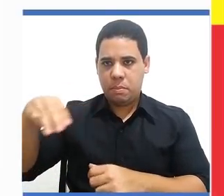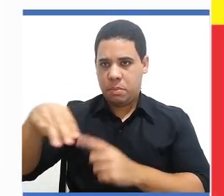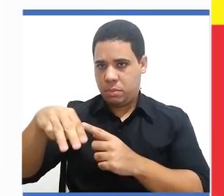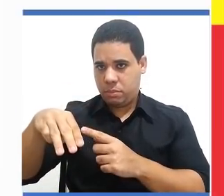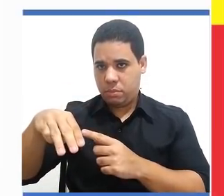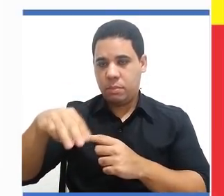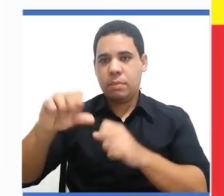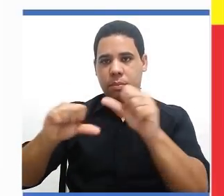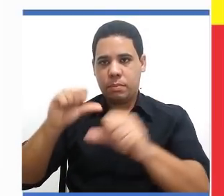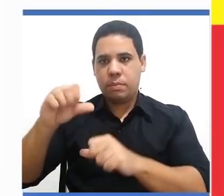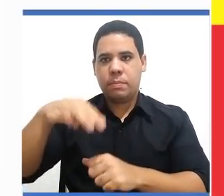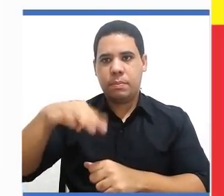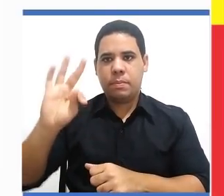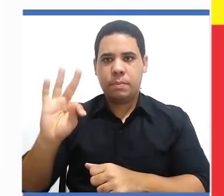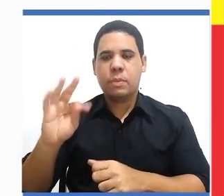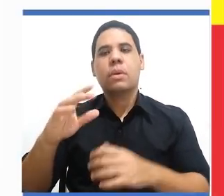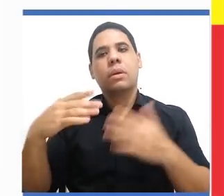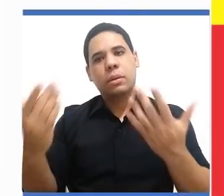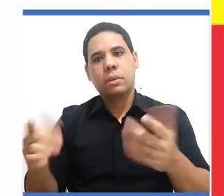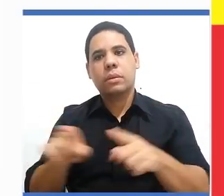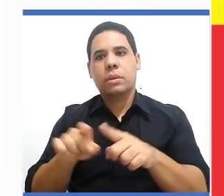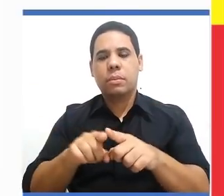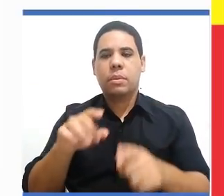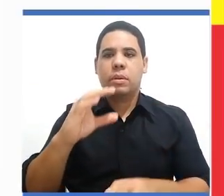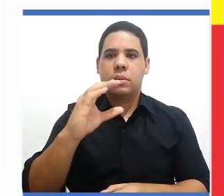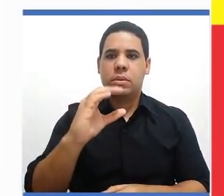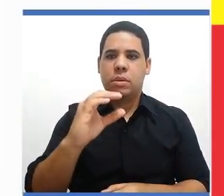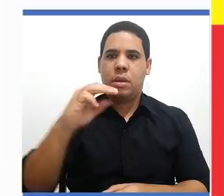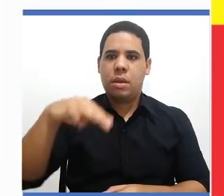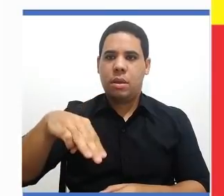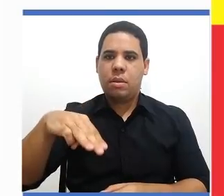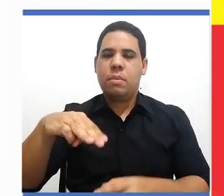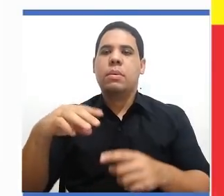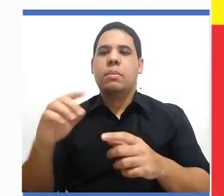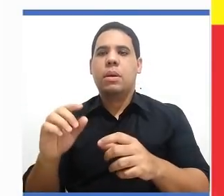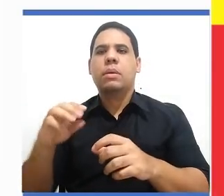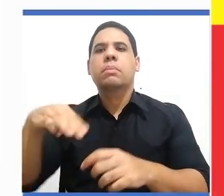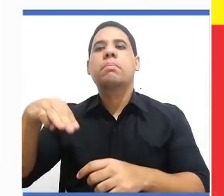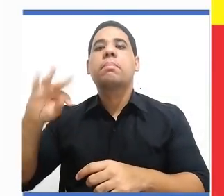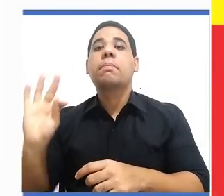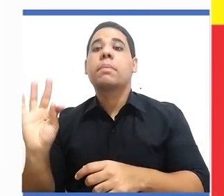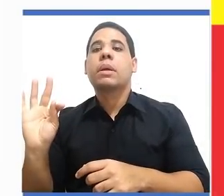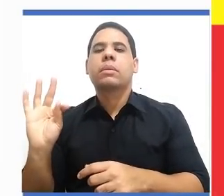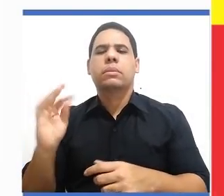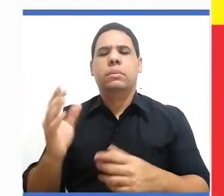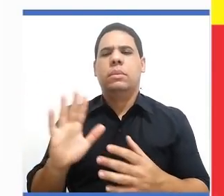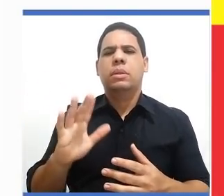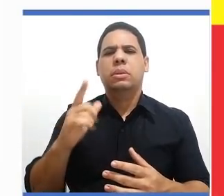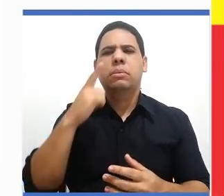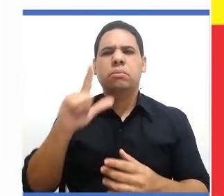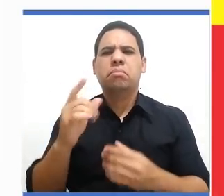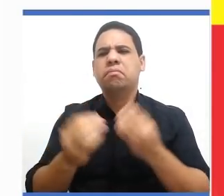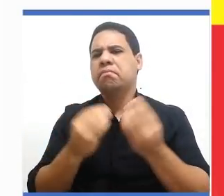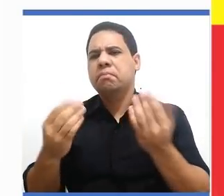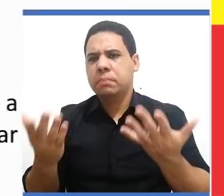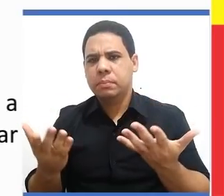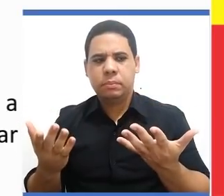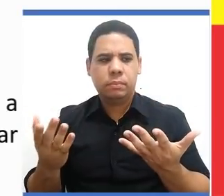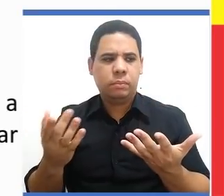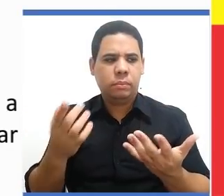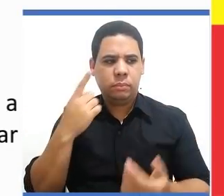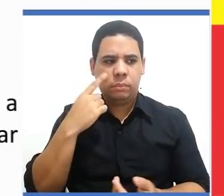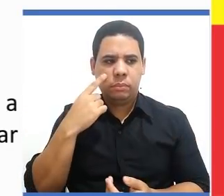milímetro para metro, de centímetro para metro. Agora, como é que a gente resolve isso aí, certo?